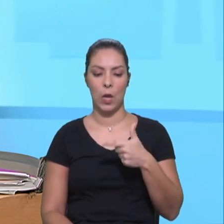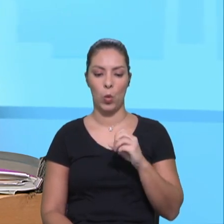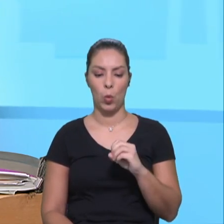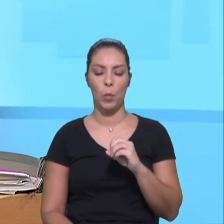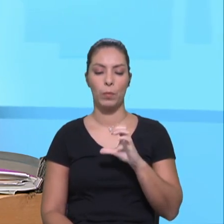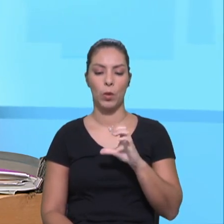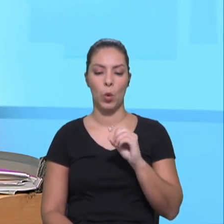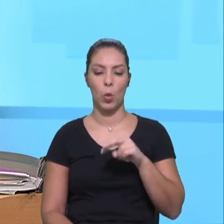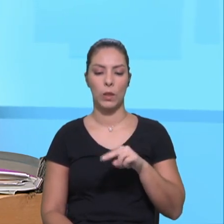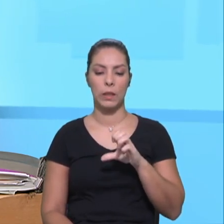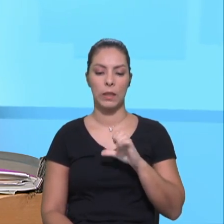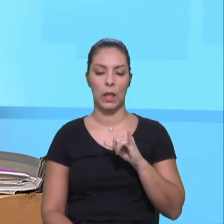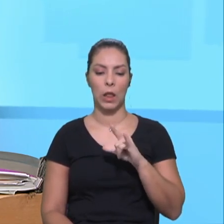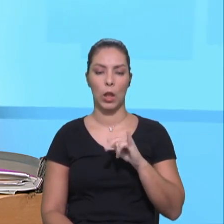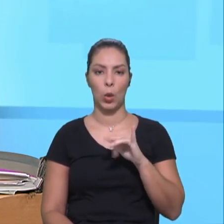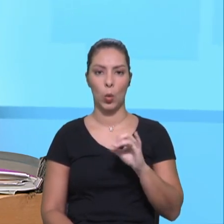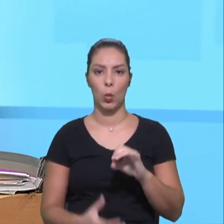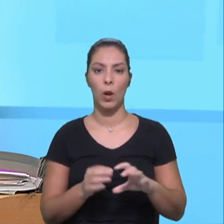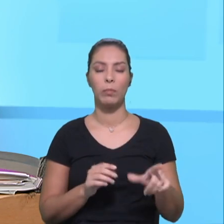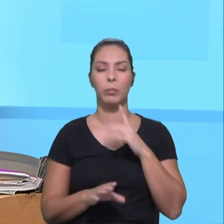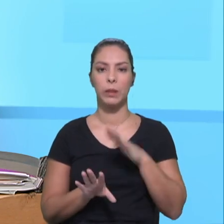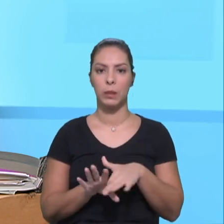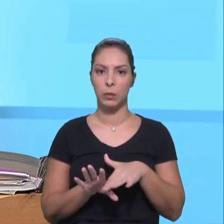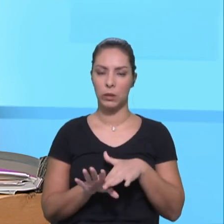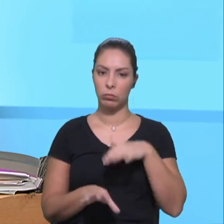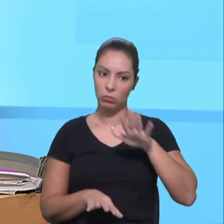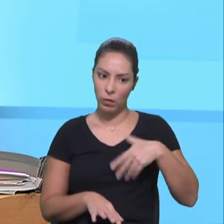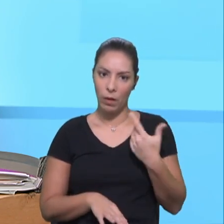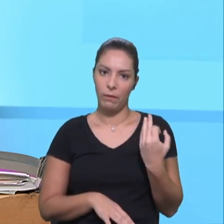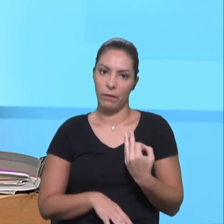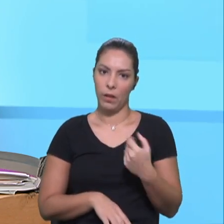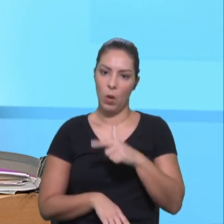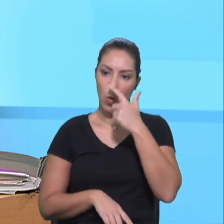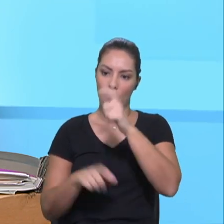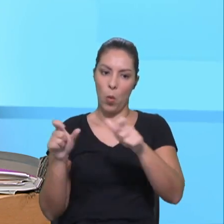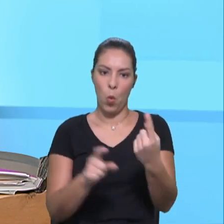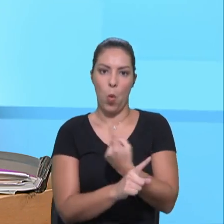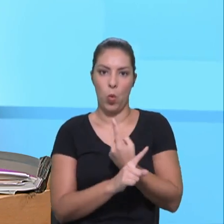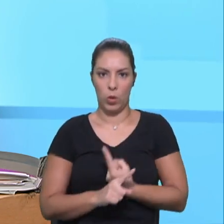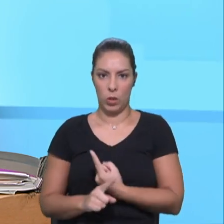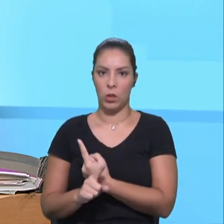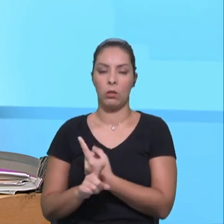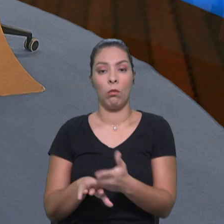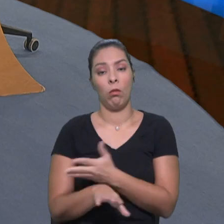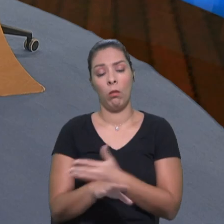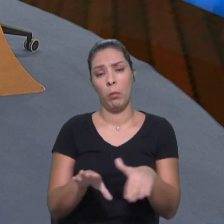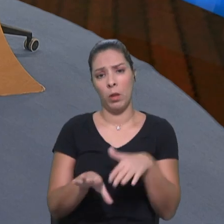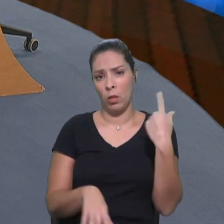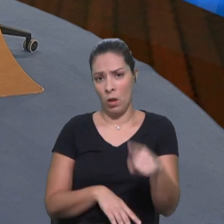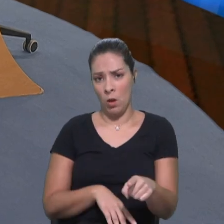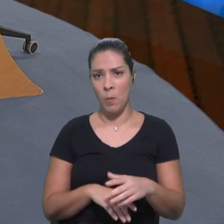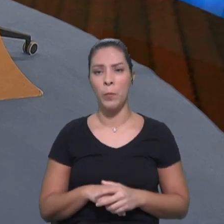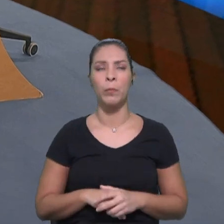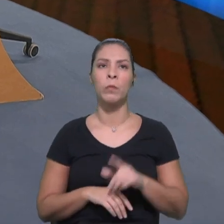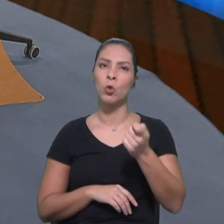ver com que, de facto, a participação possa ser nas coisas em que tem que participar, ou seja, de uma forma mais